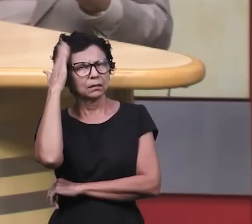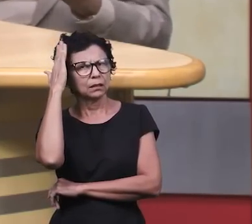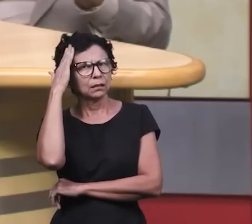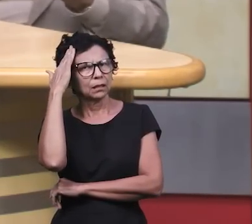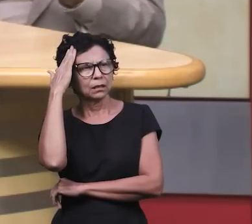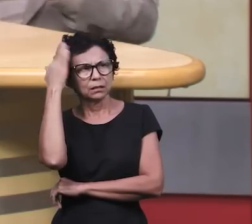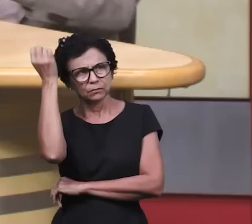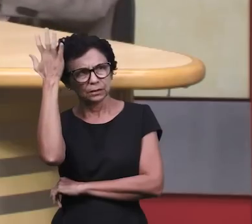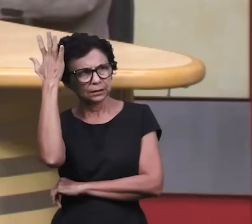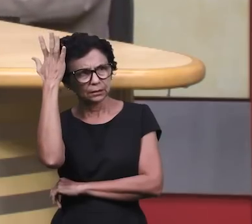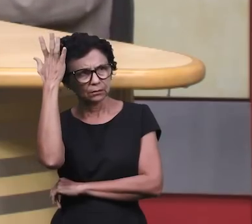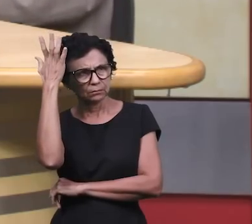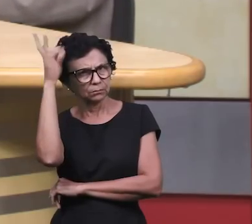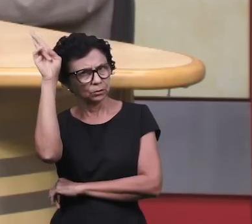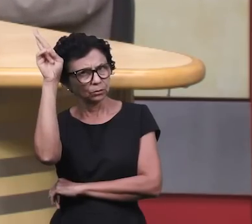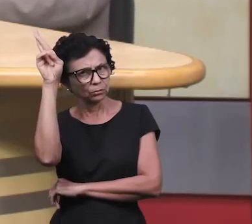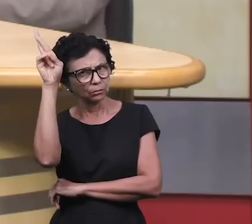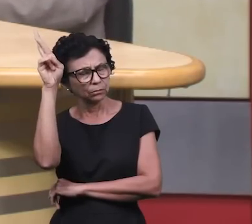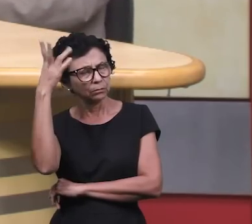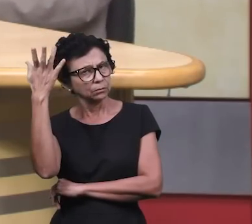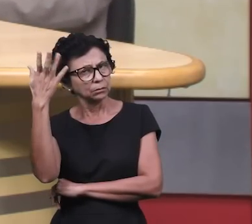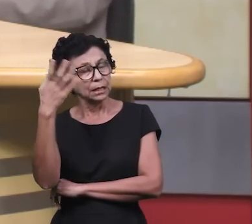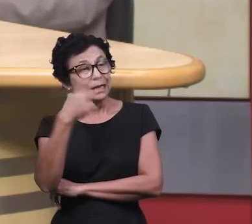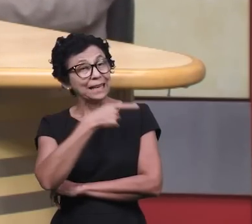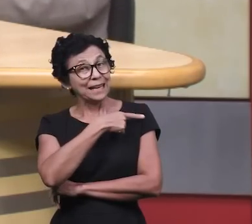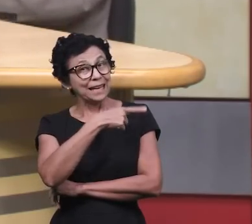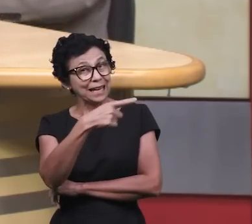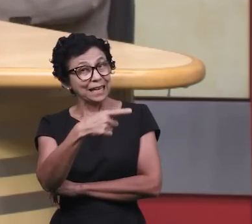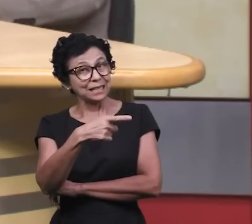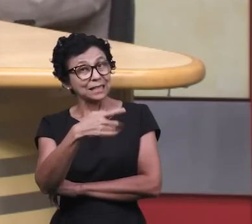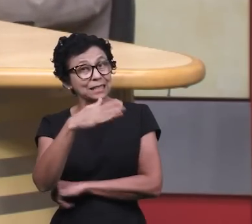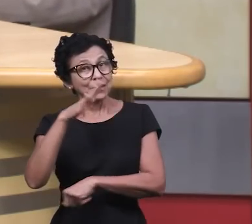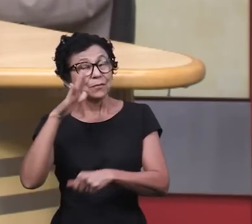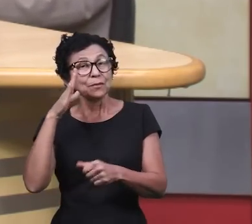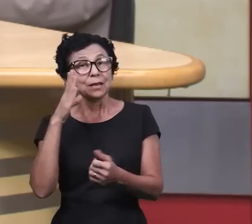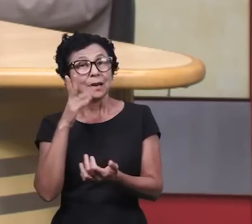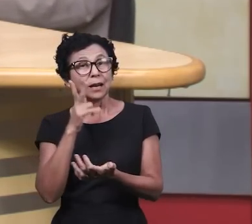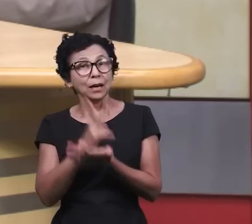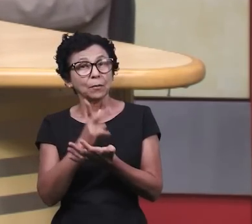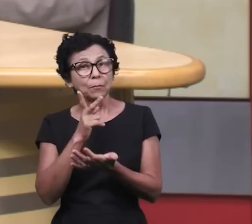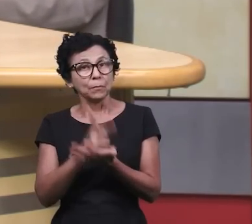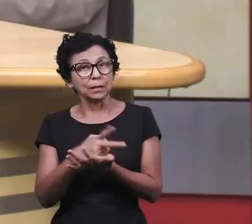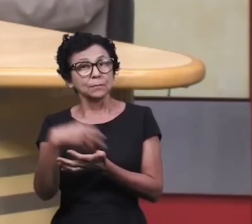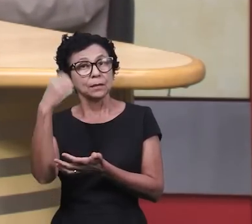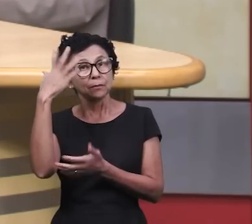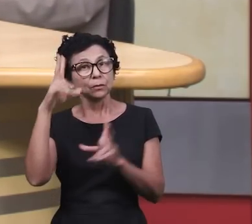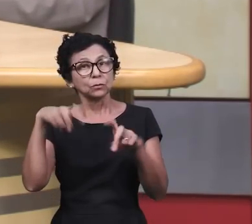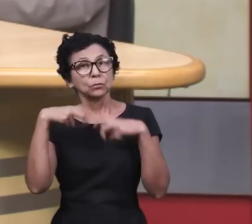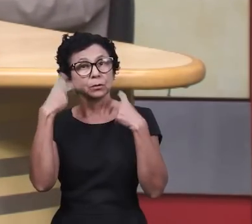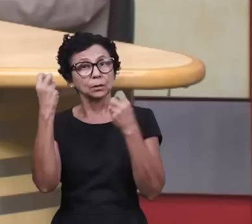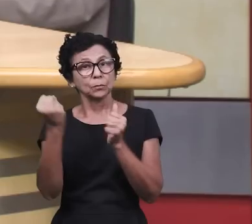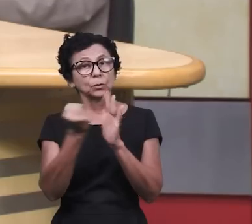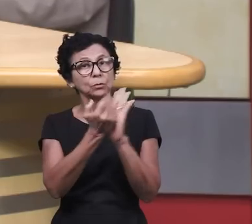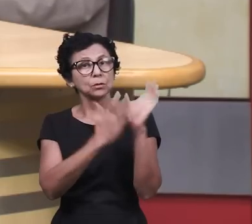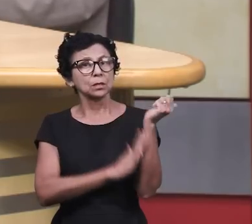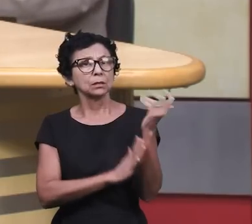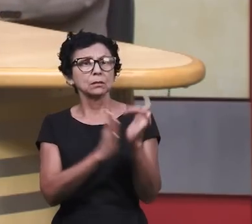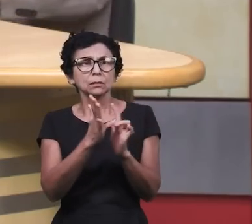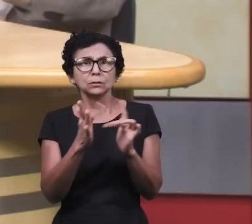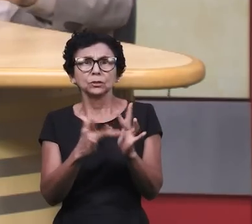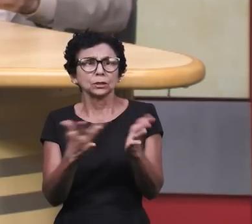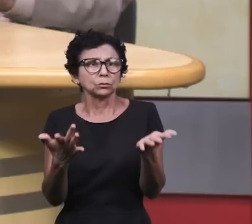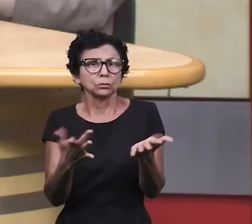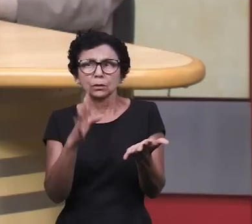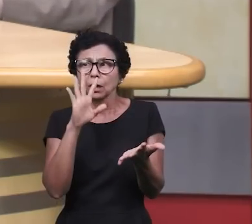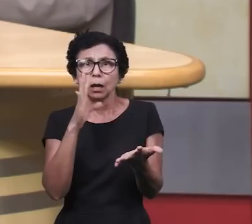essa revelação que o Senhor tinha dado, tal. Eles tiveram a mesma revelação sobre o clamor pelo sangue de Jesus.